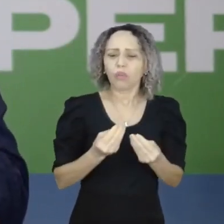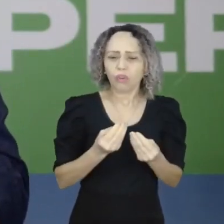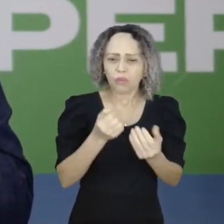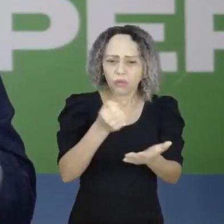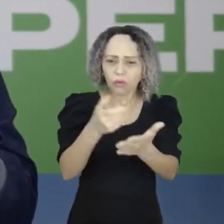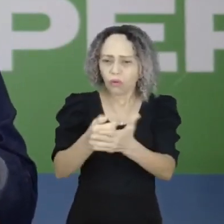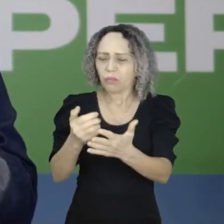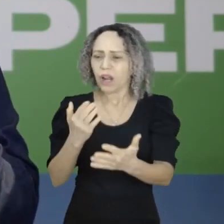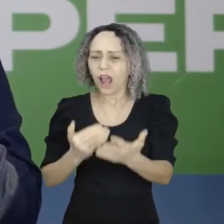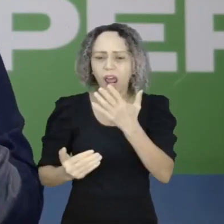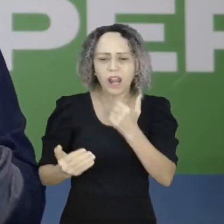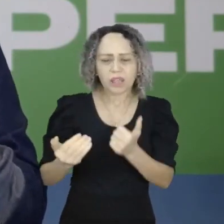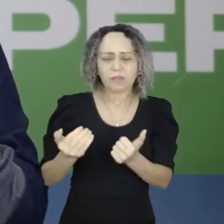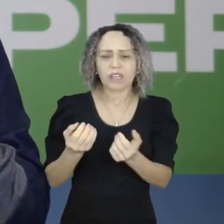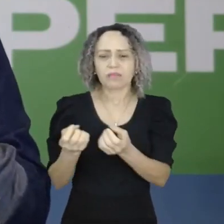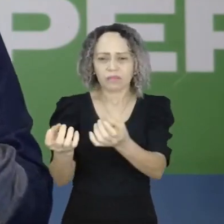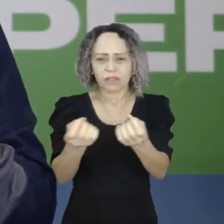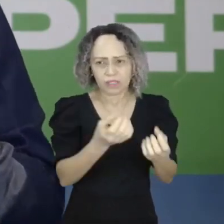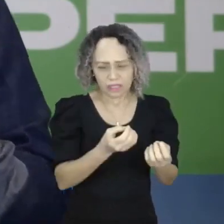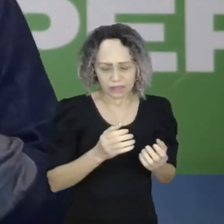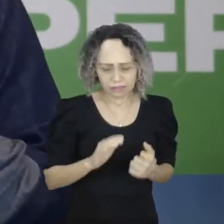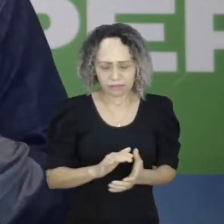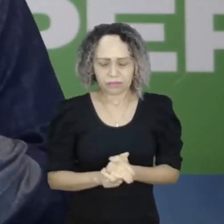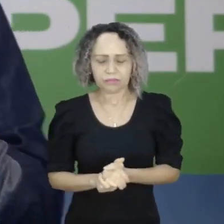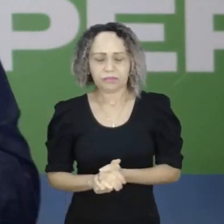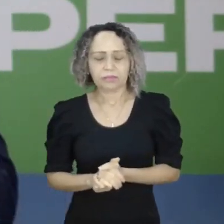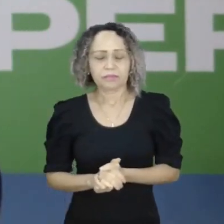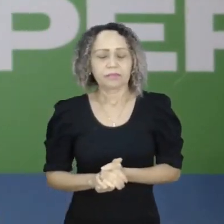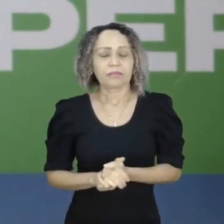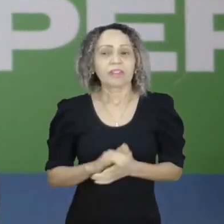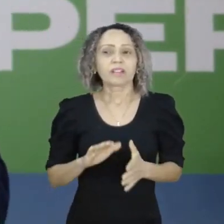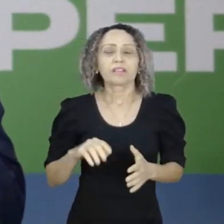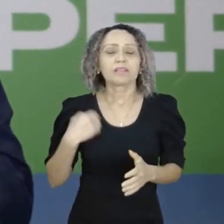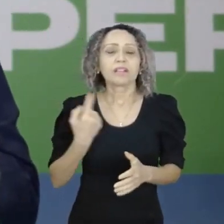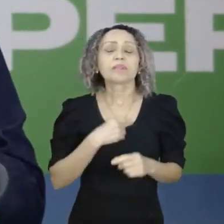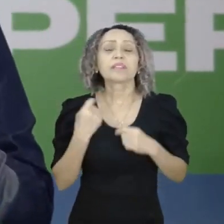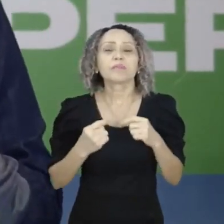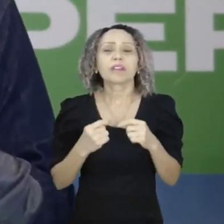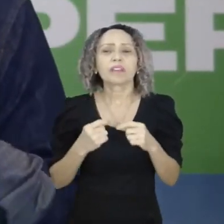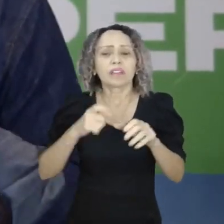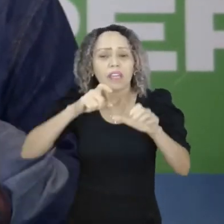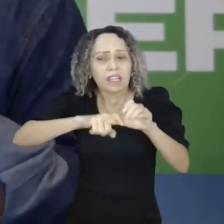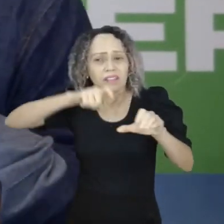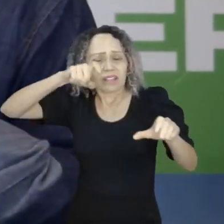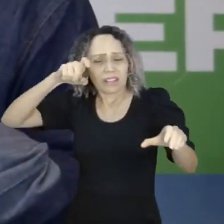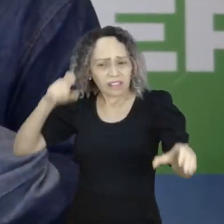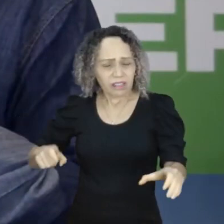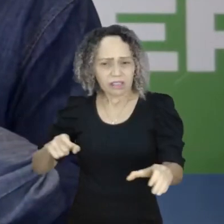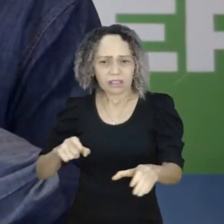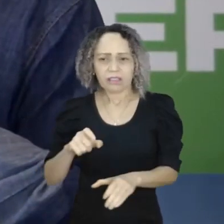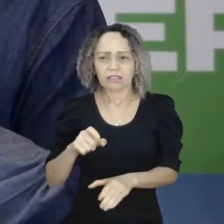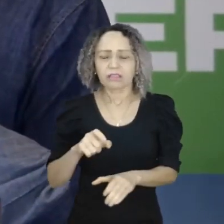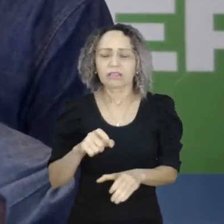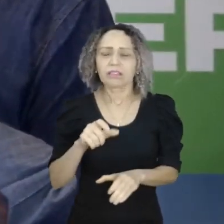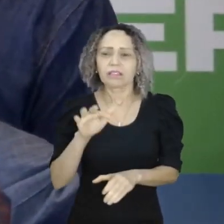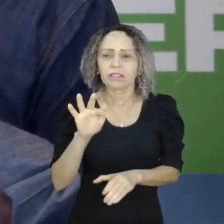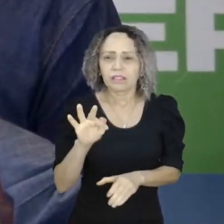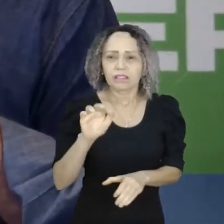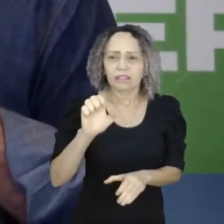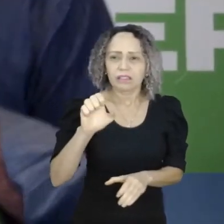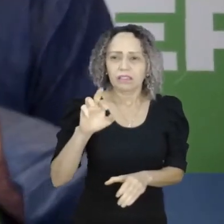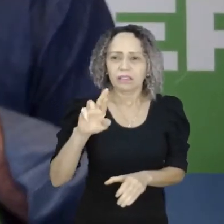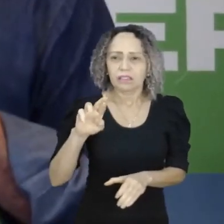rurais sobre a questão da gente ser autossuficiente em fertilizantes. Nós começamos a fazer uma fábrica de